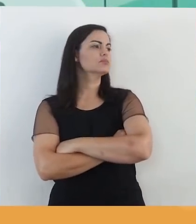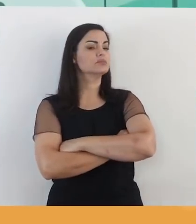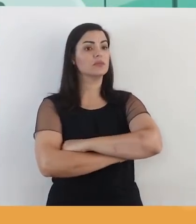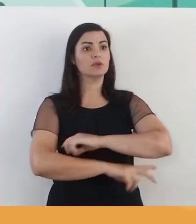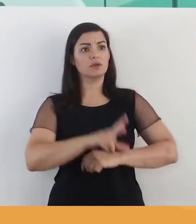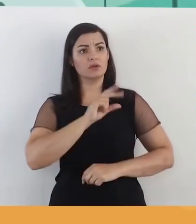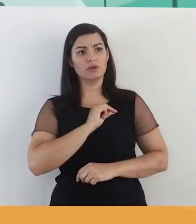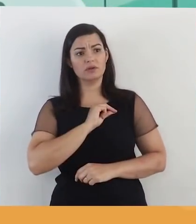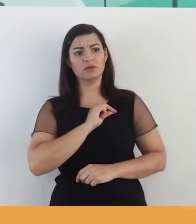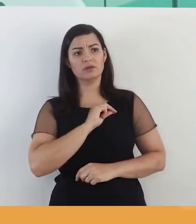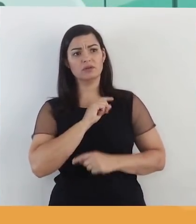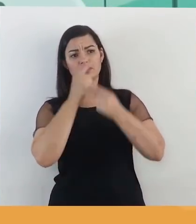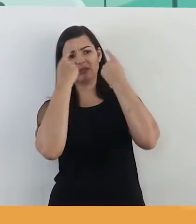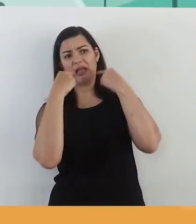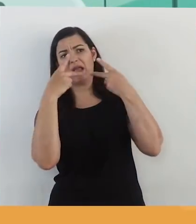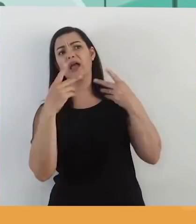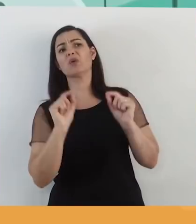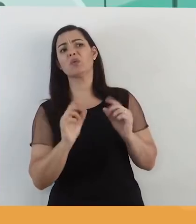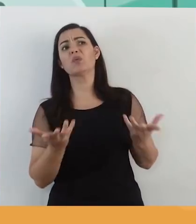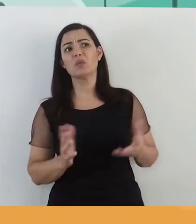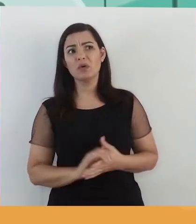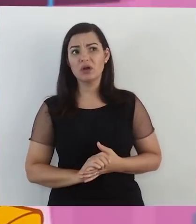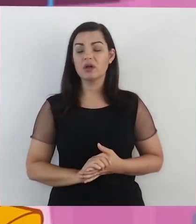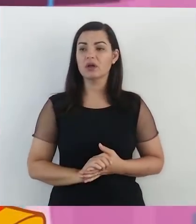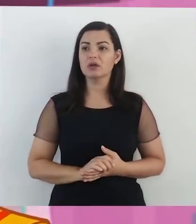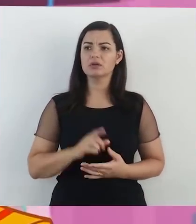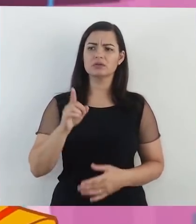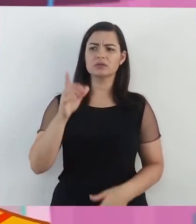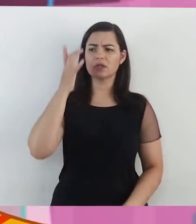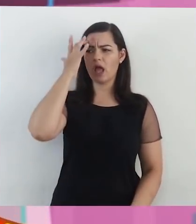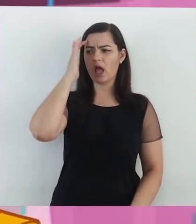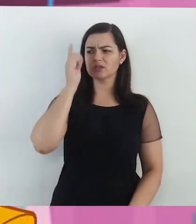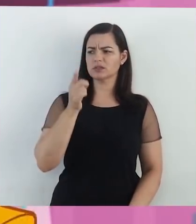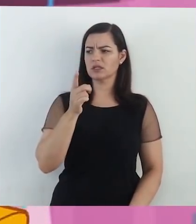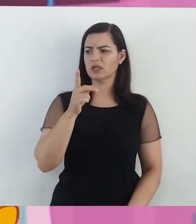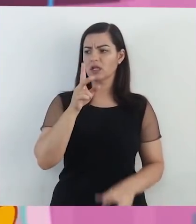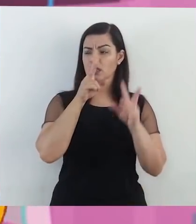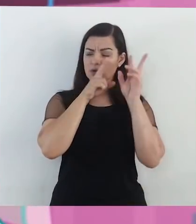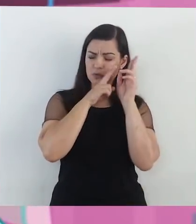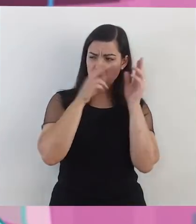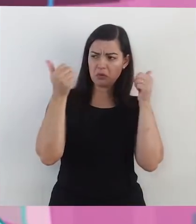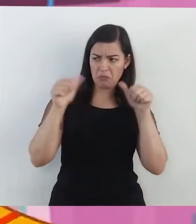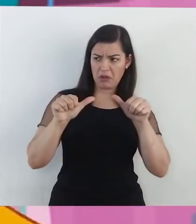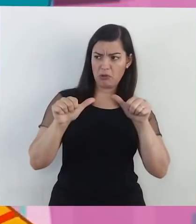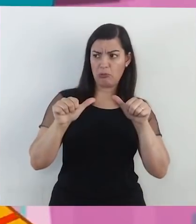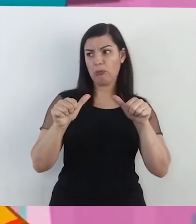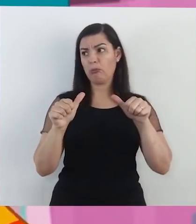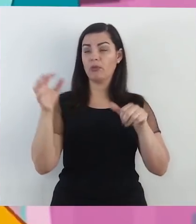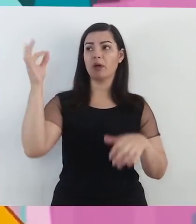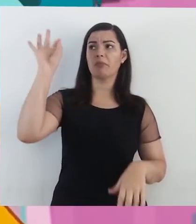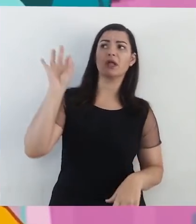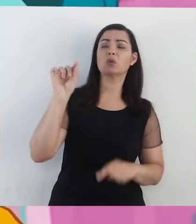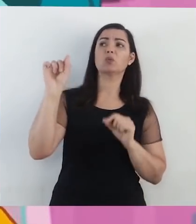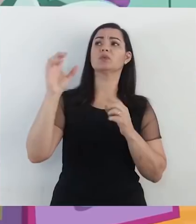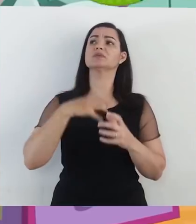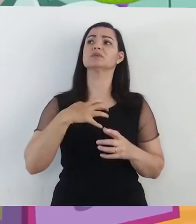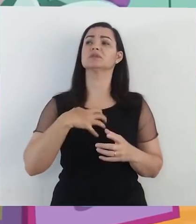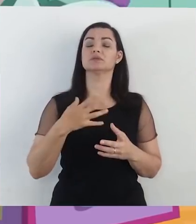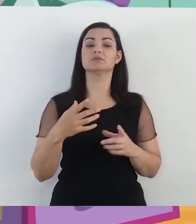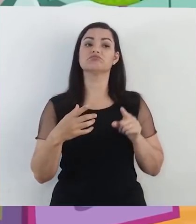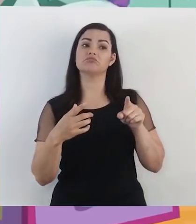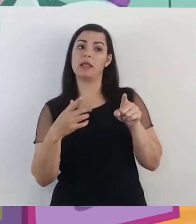Não, que cara é essa, Mica? Você acha que ela não dormiu bem, abelhuda?